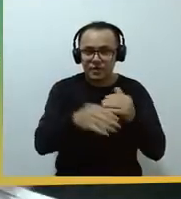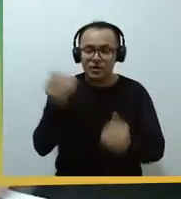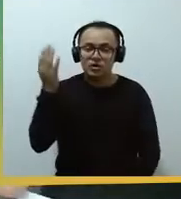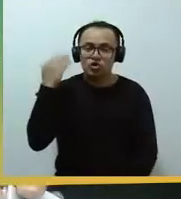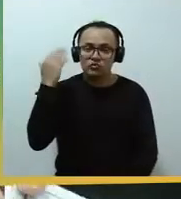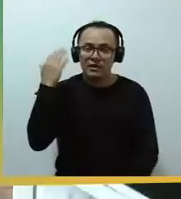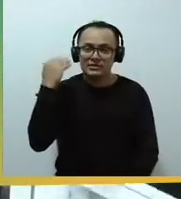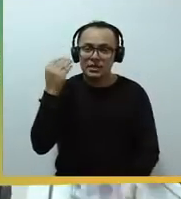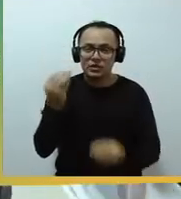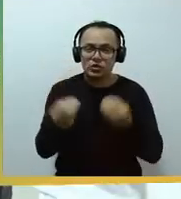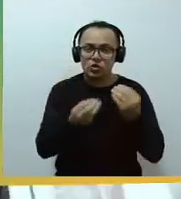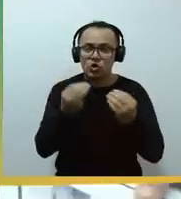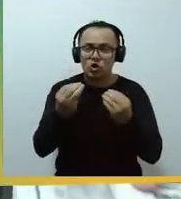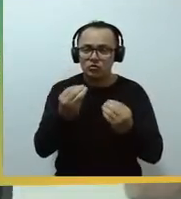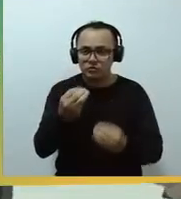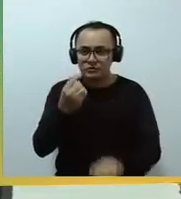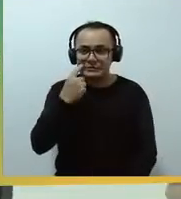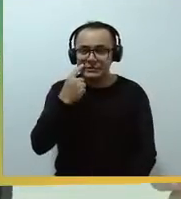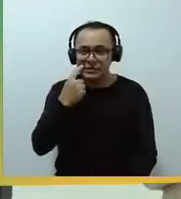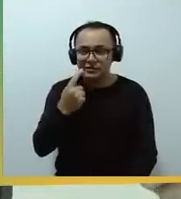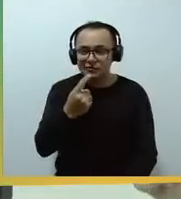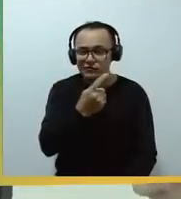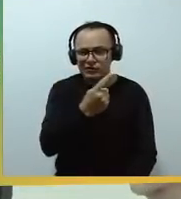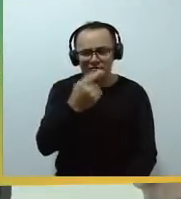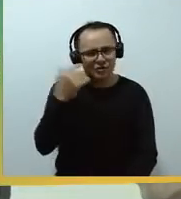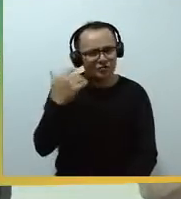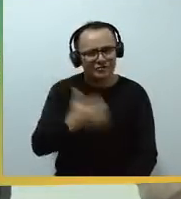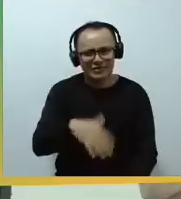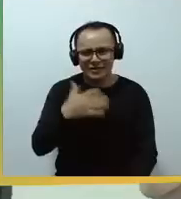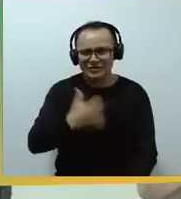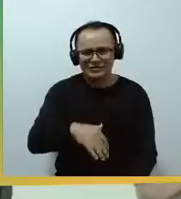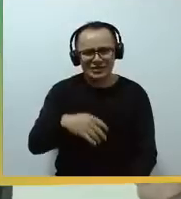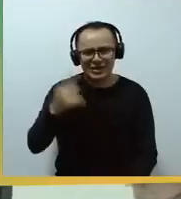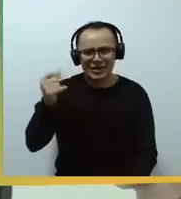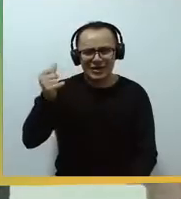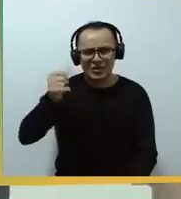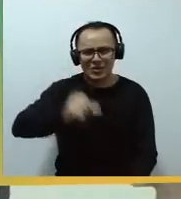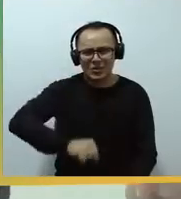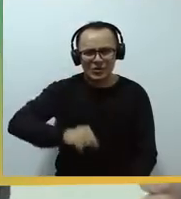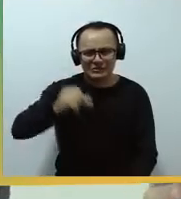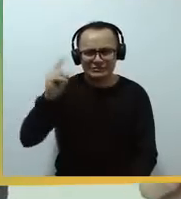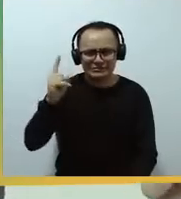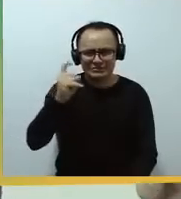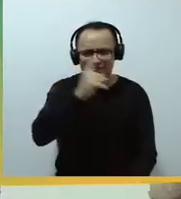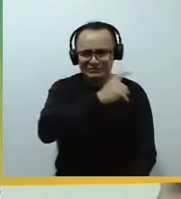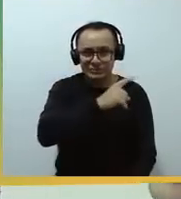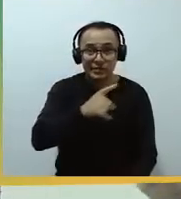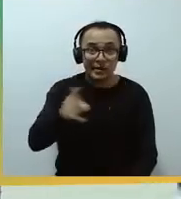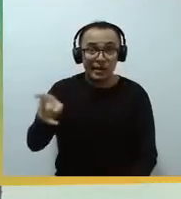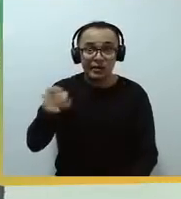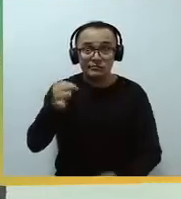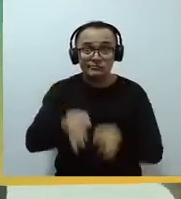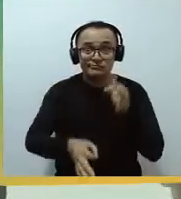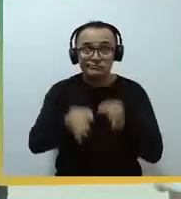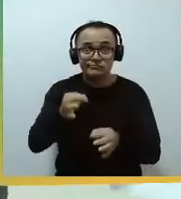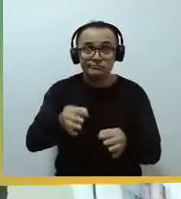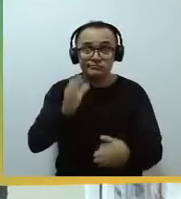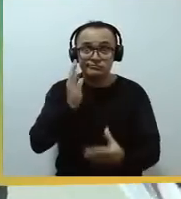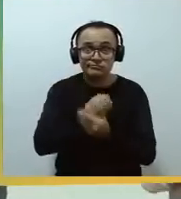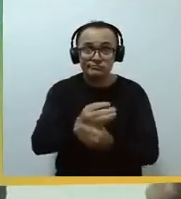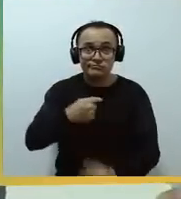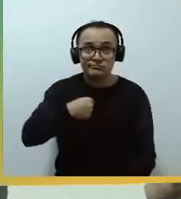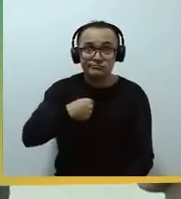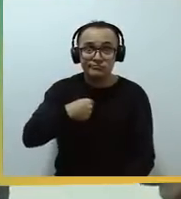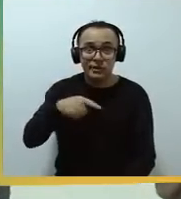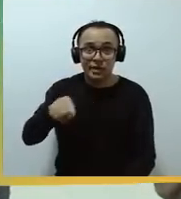obrigado. Era uma coisa dramática, né? Assim, terrível. E eu sofri uma ação civil pública, porque era um negócio fantástico, né? De um lado, o Ministério Público